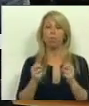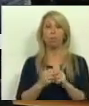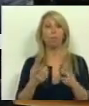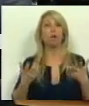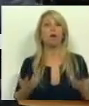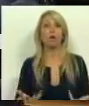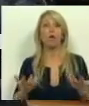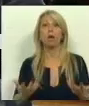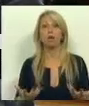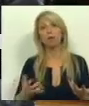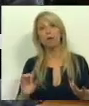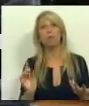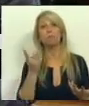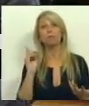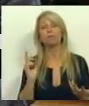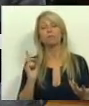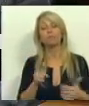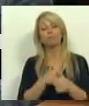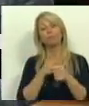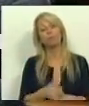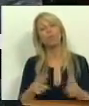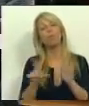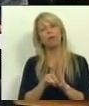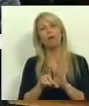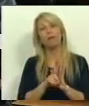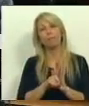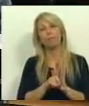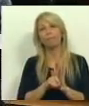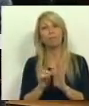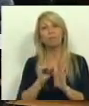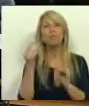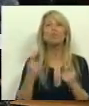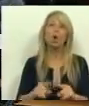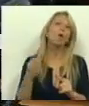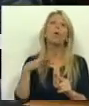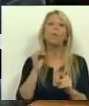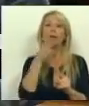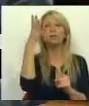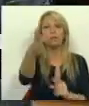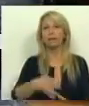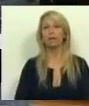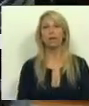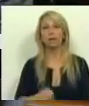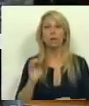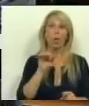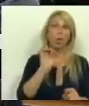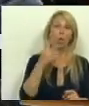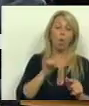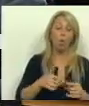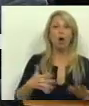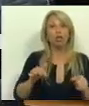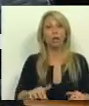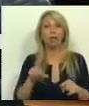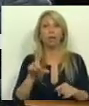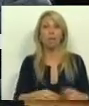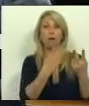neste momento se não for o cumprimento da lei. E não é apenas o Partido Socialista que o está a dizer, ou hoje aqui também as